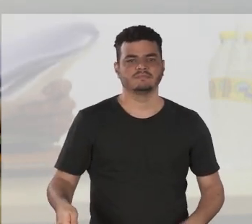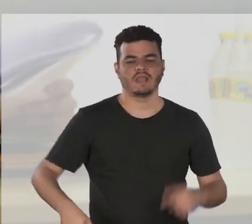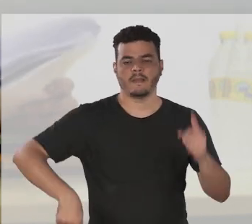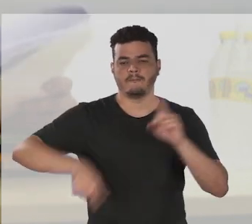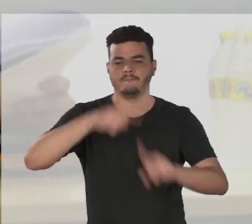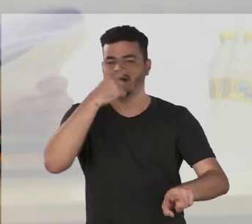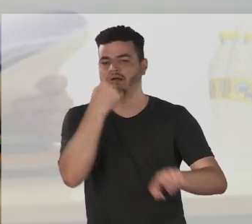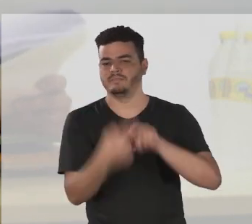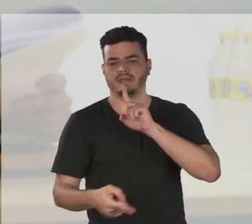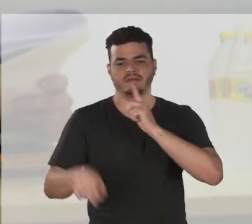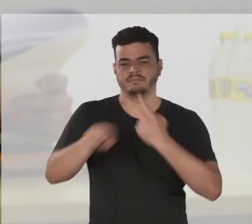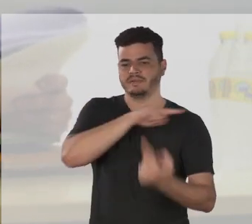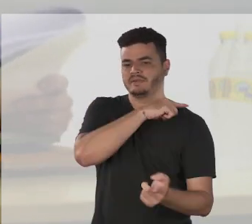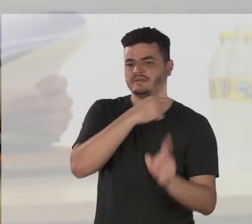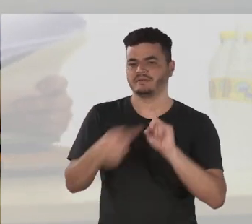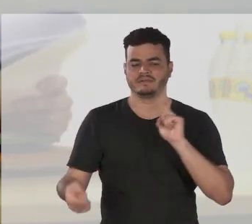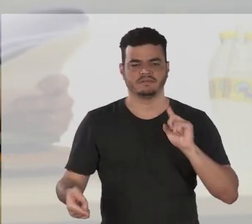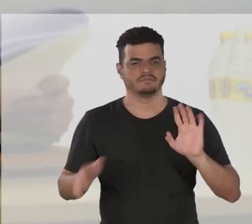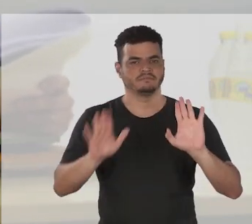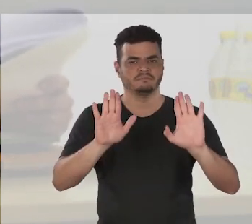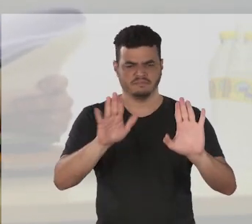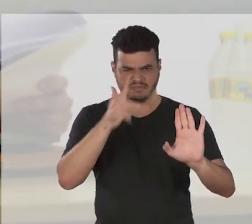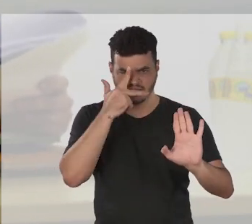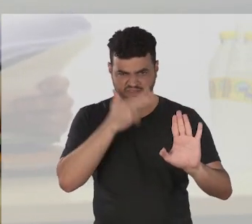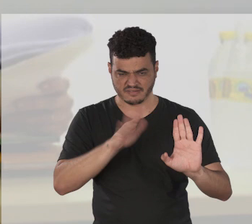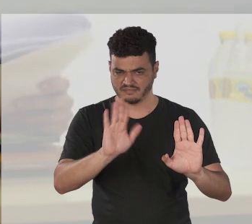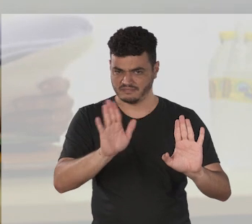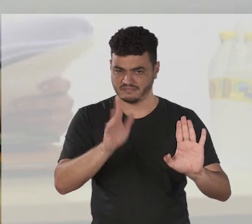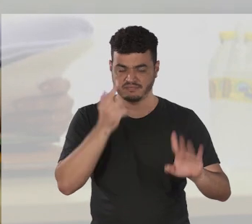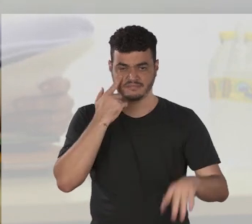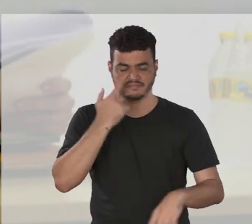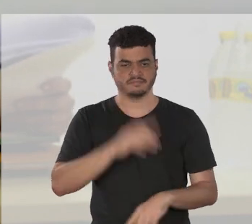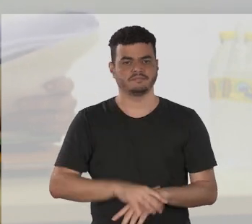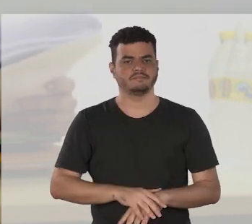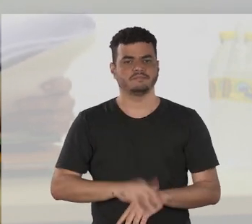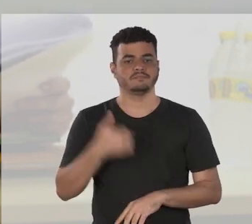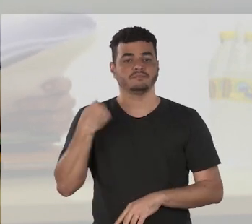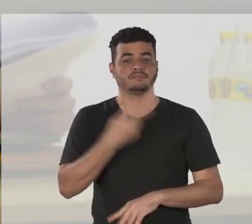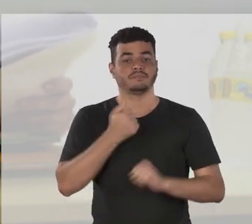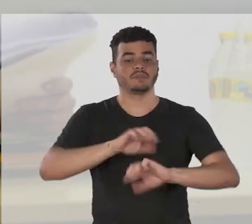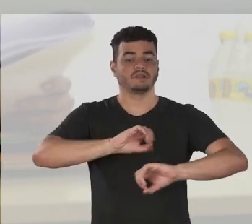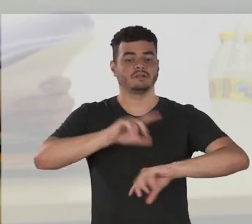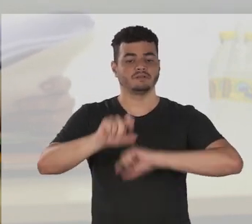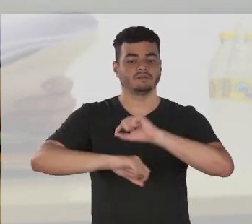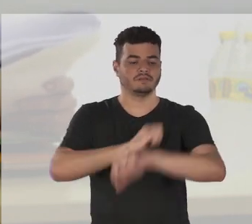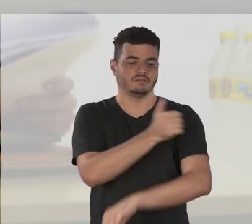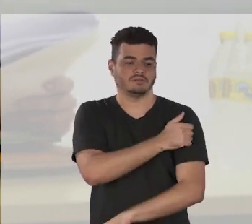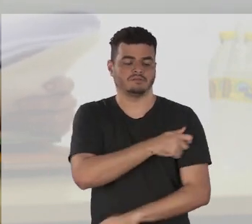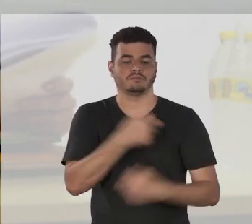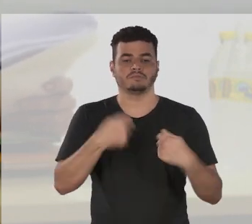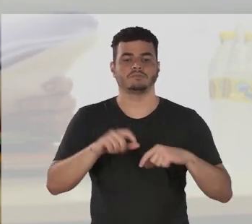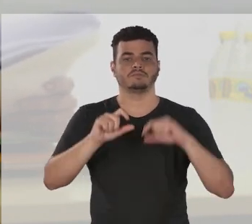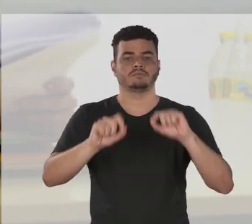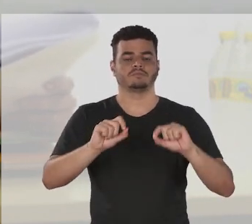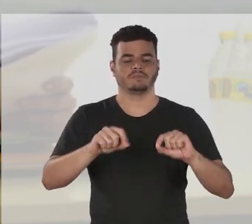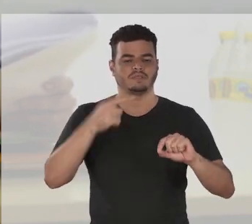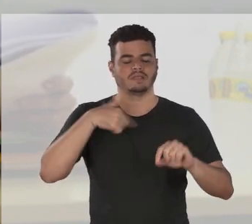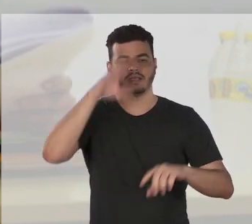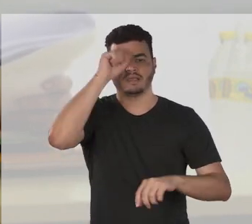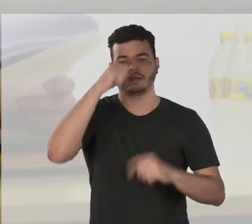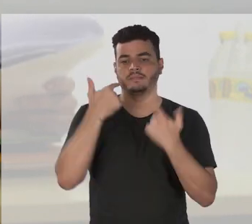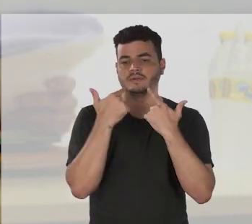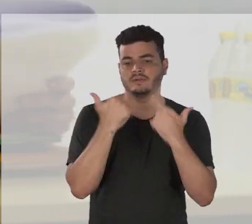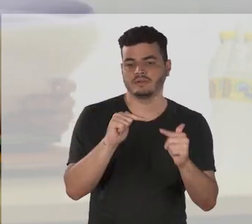aqui algumas palavras que não sei. Os alunos, cito, podem aprender a desmontar a linguagem e a